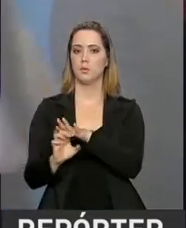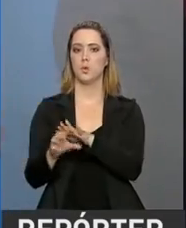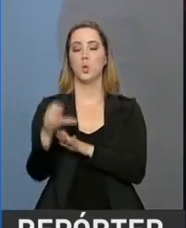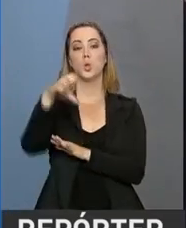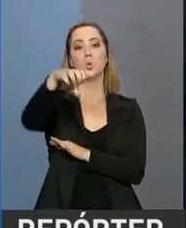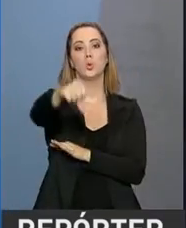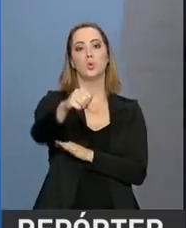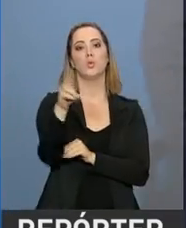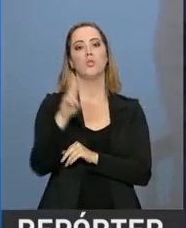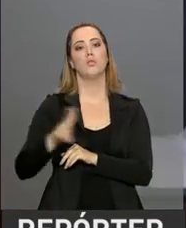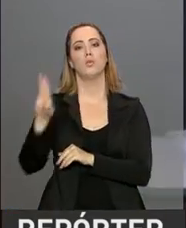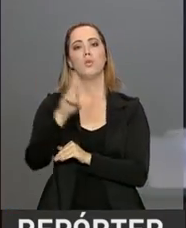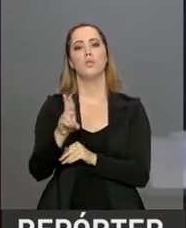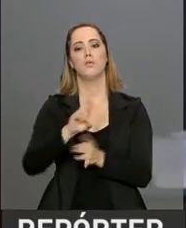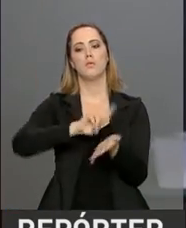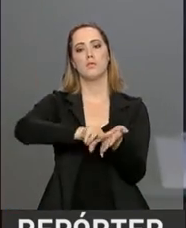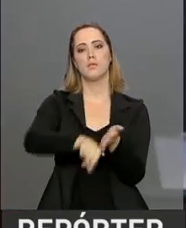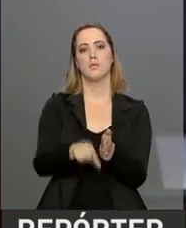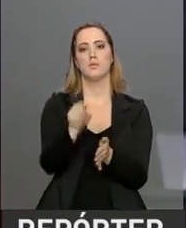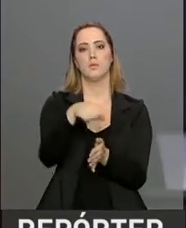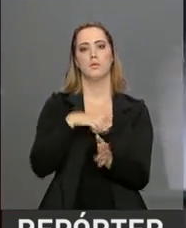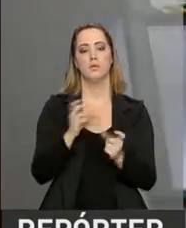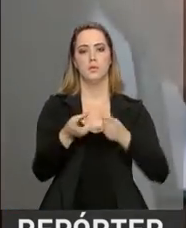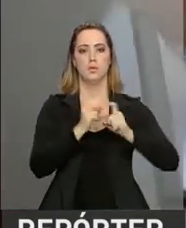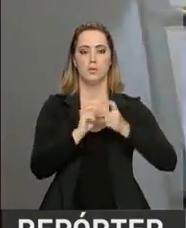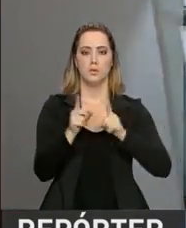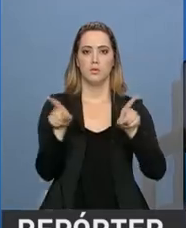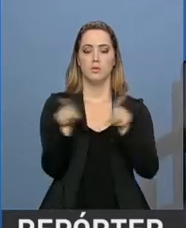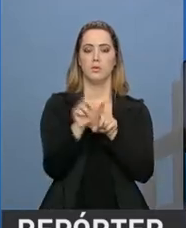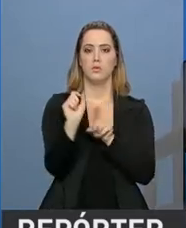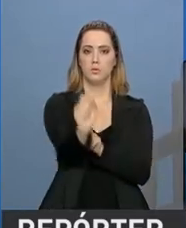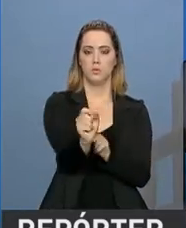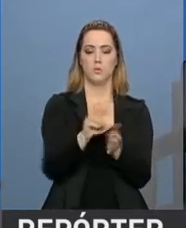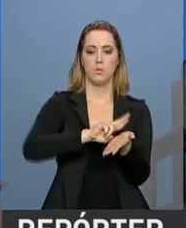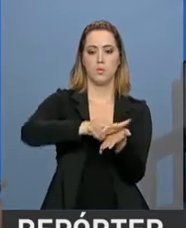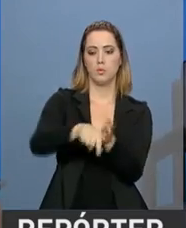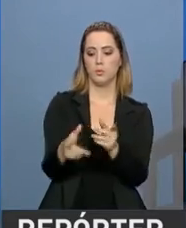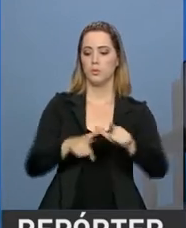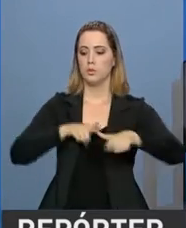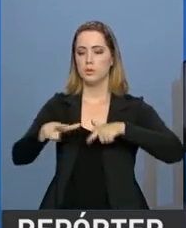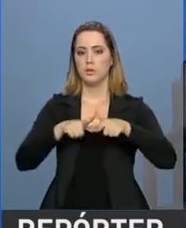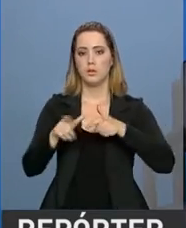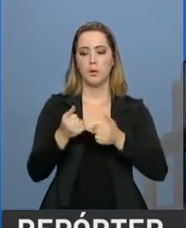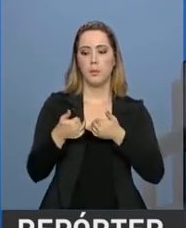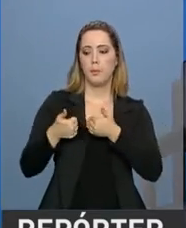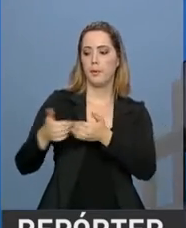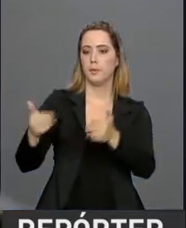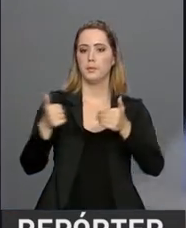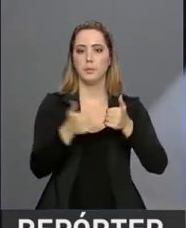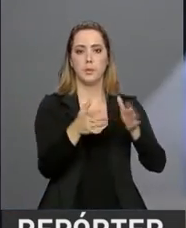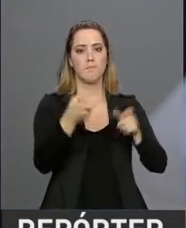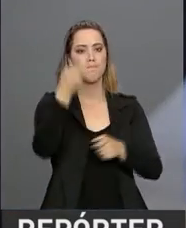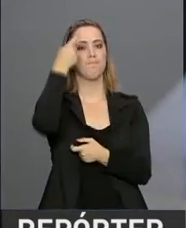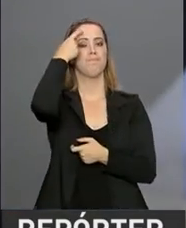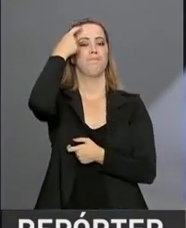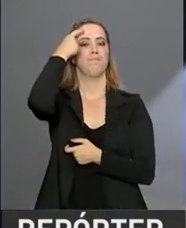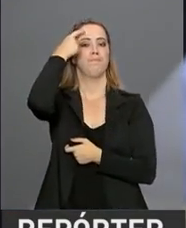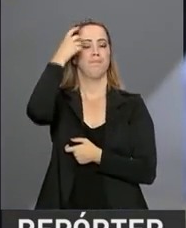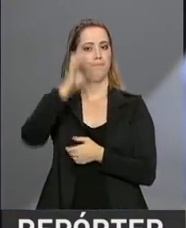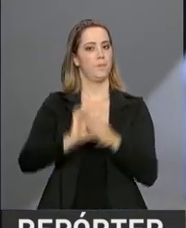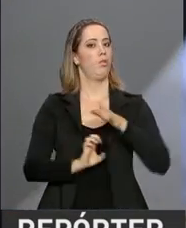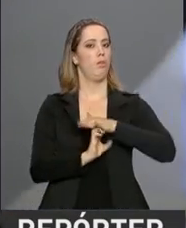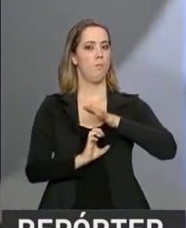além de órgãos da administração pública vão colocar em prática ações para ampliar a mentalidade empresarial